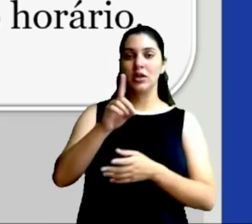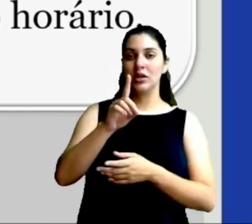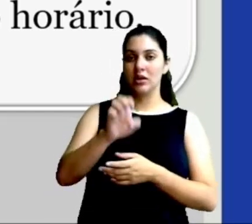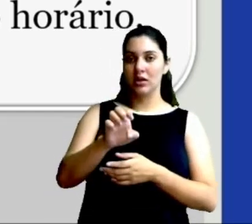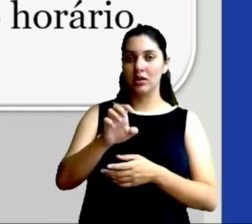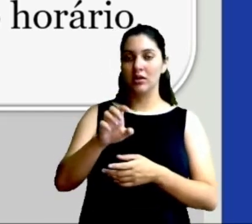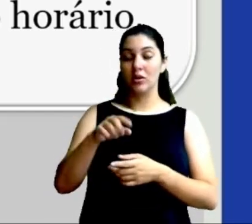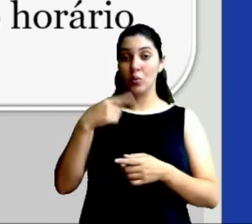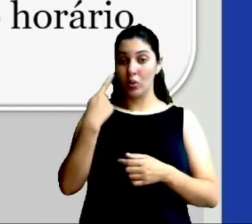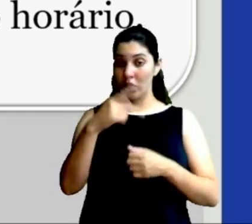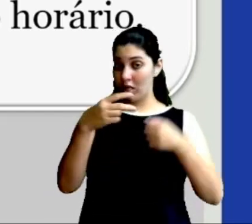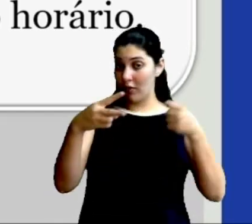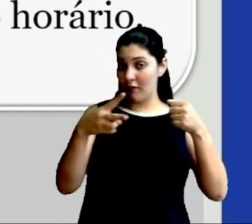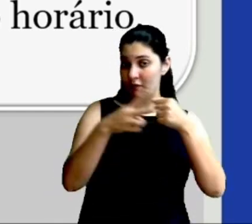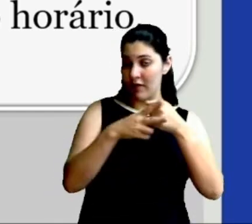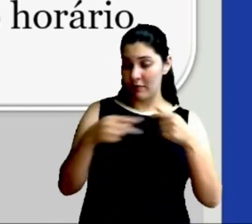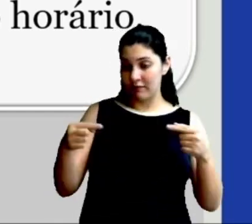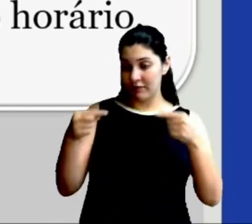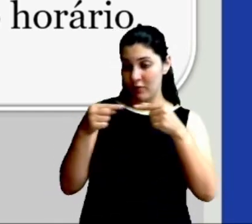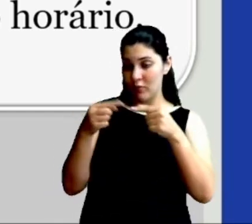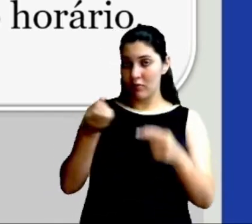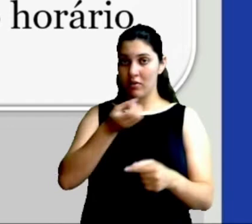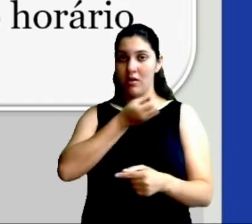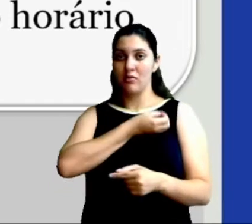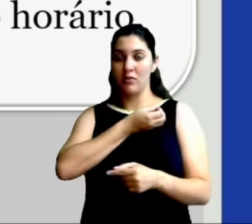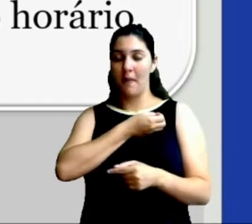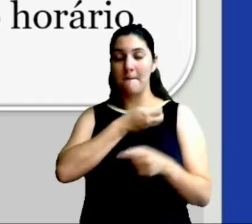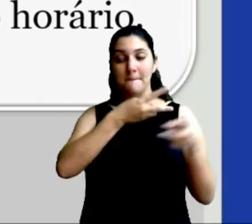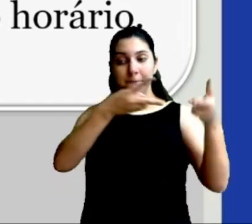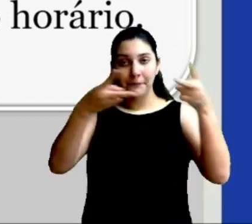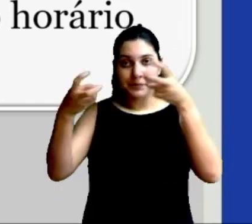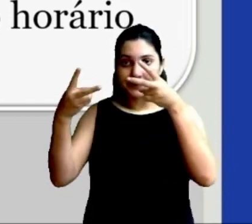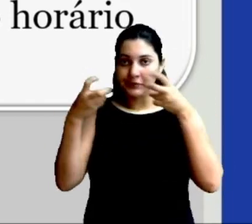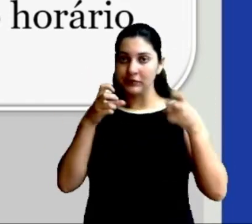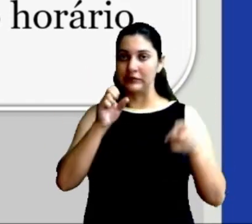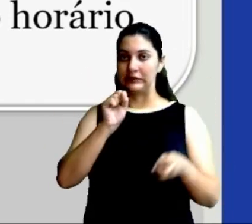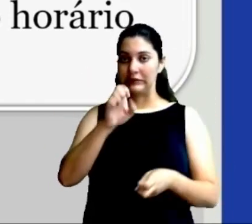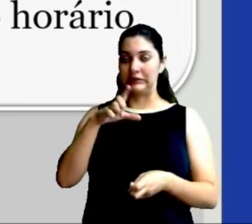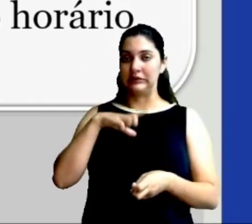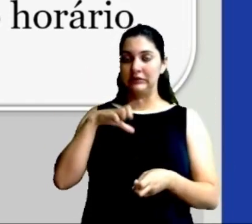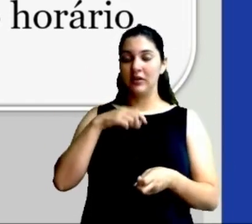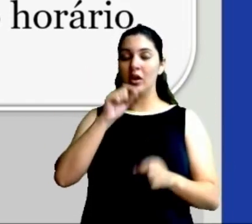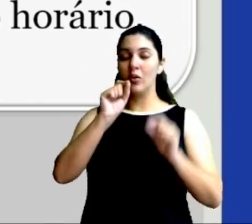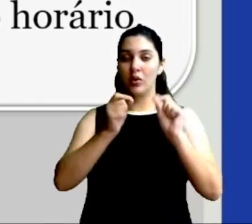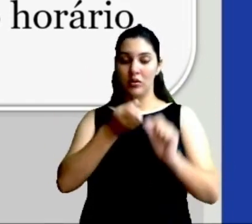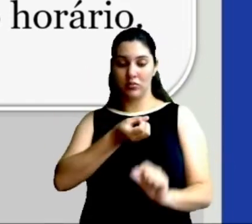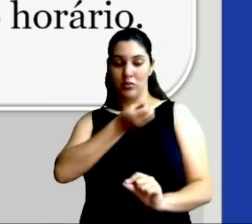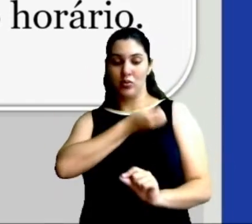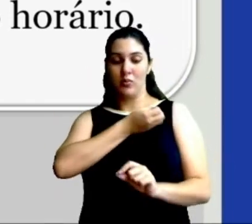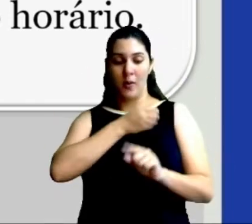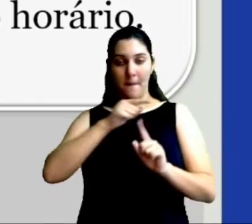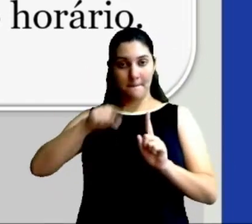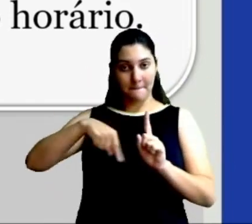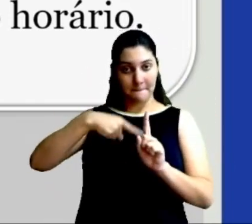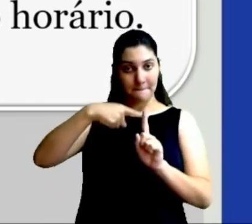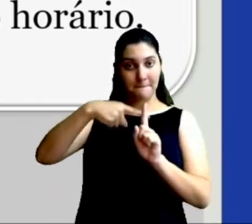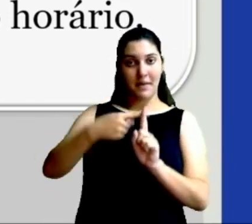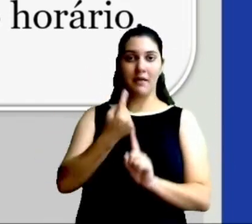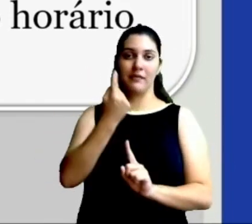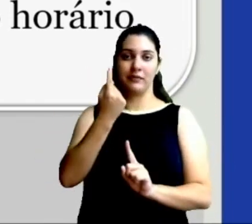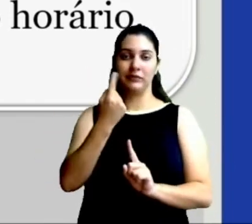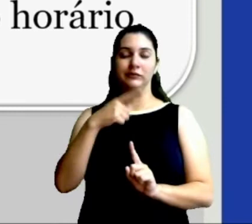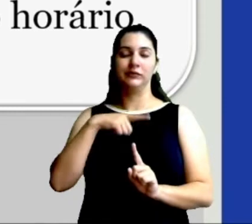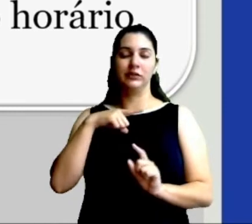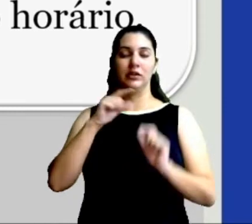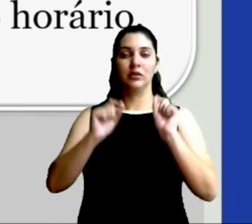vai concordar com um numeral. Então, fica ligadinho aí se existir um numeral maior que 1. Então, ele